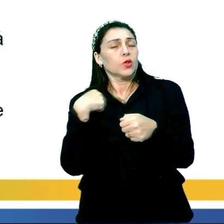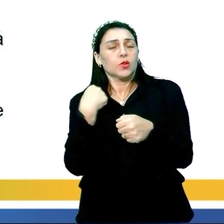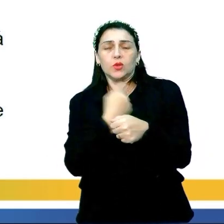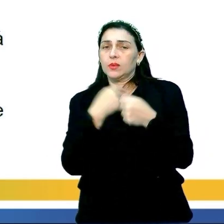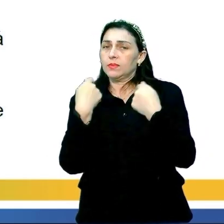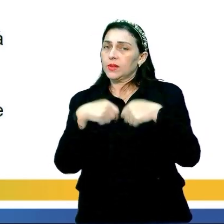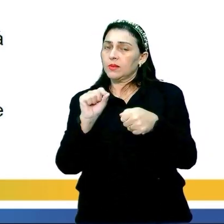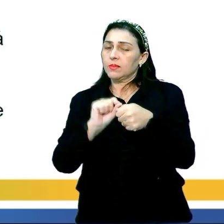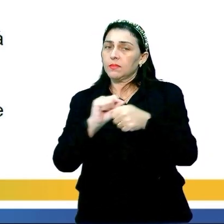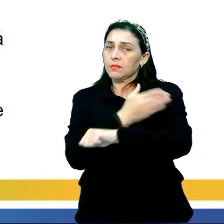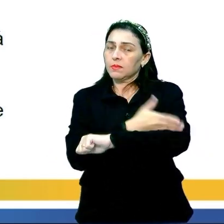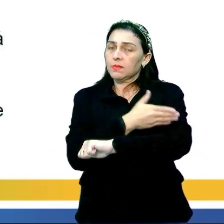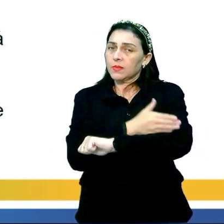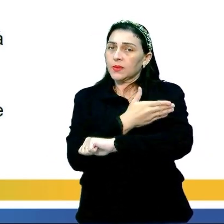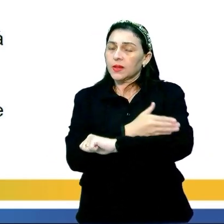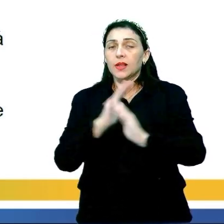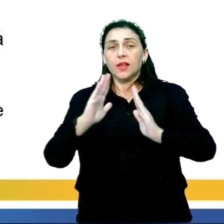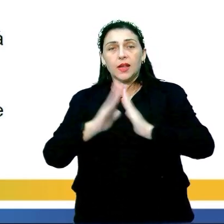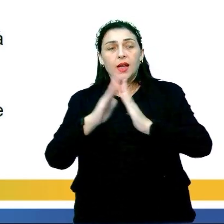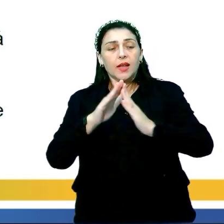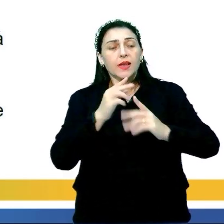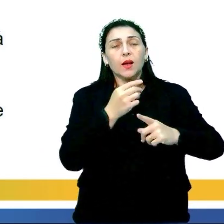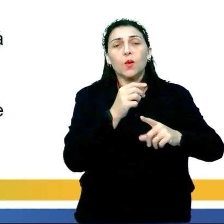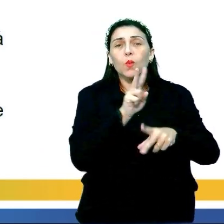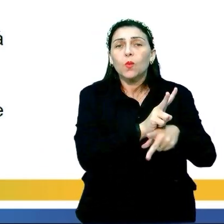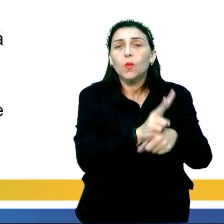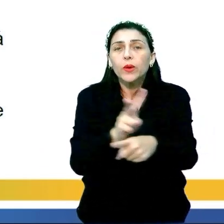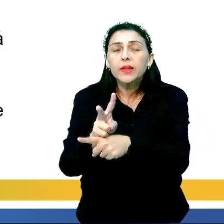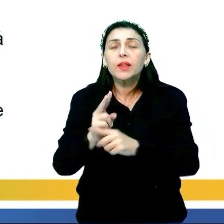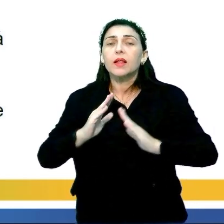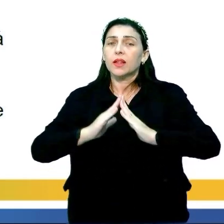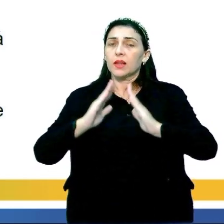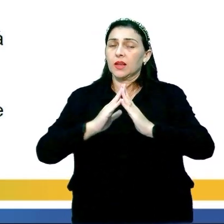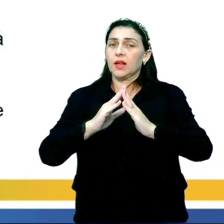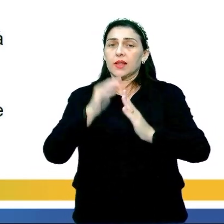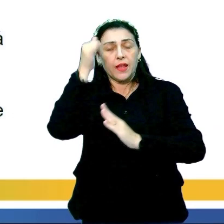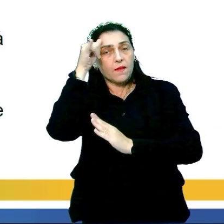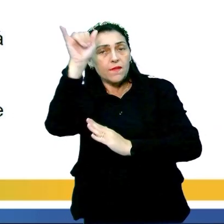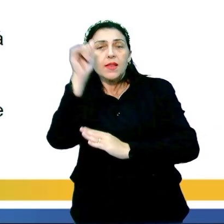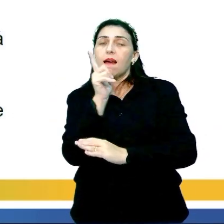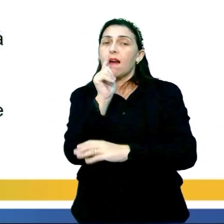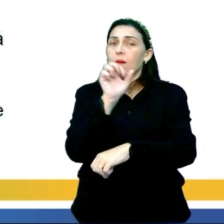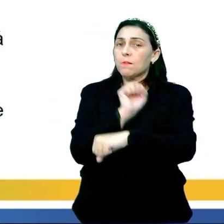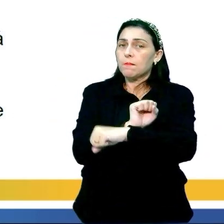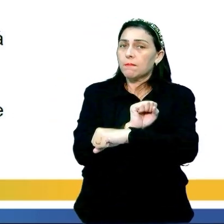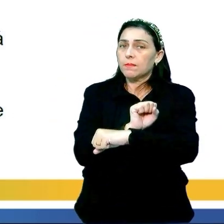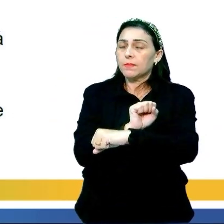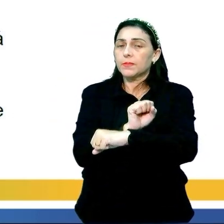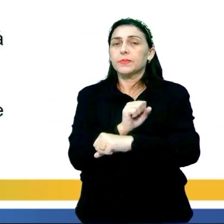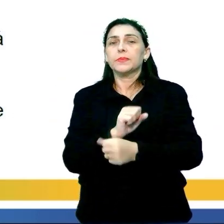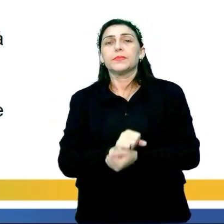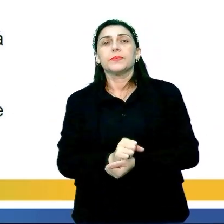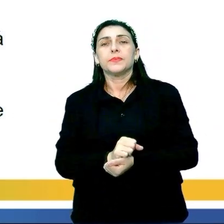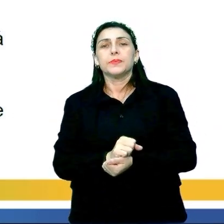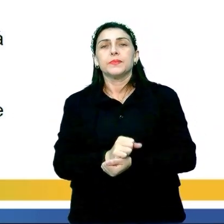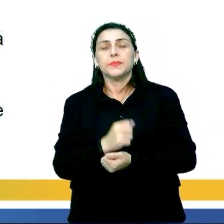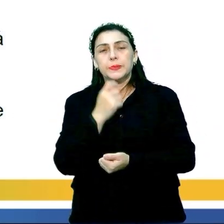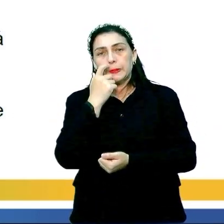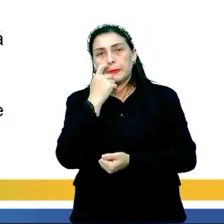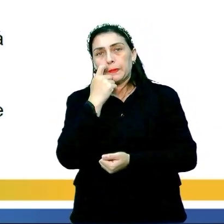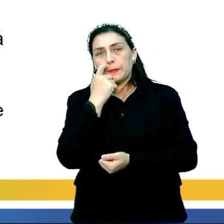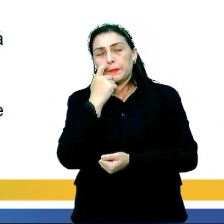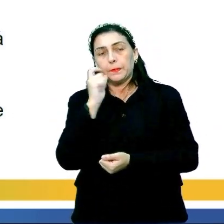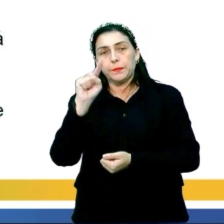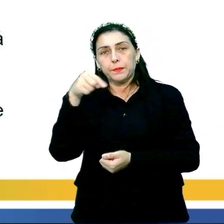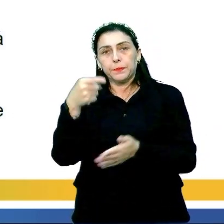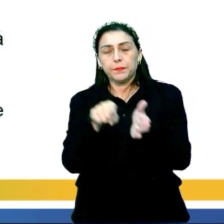fazer a nossa lição. Então, o público que eu quero alcançar aqui são todas as pessoas de um modo geral, ok? Vamos